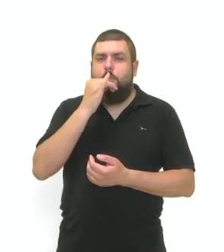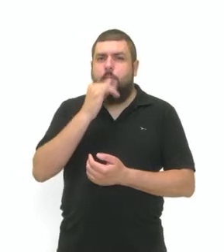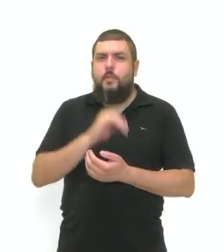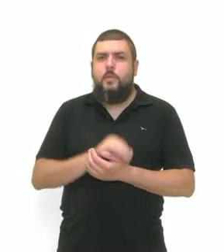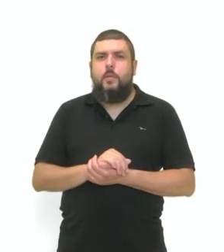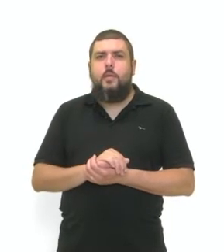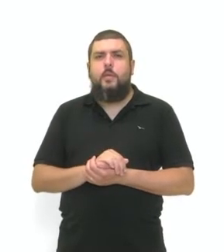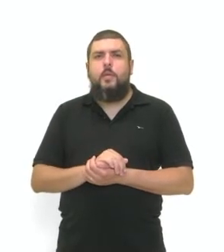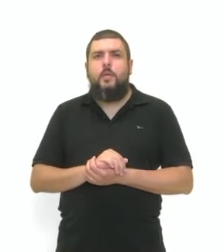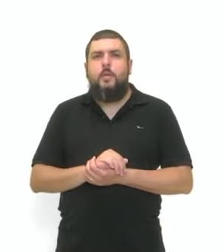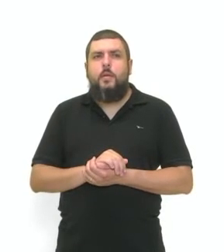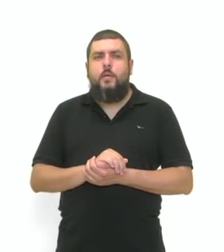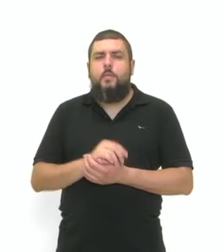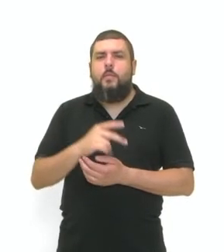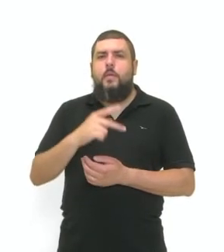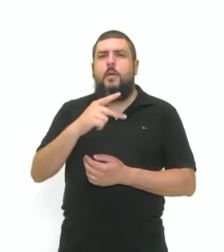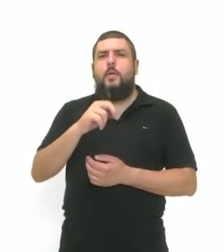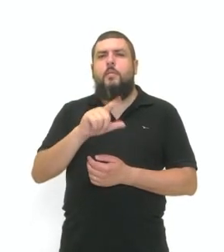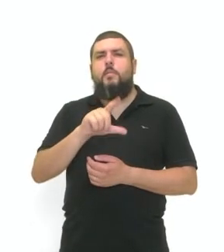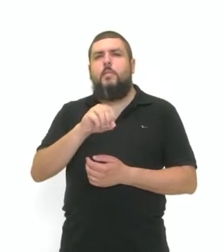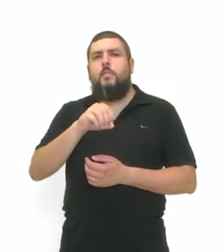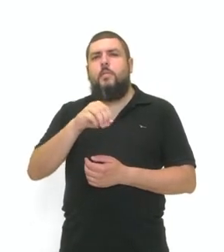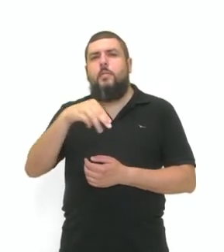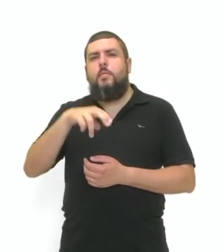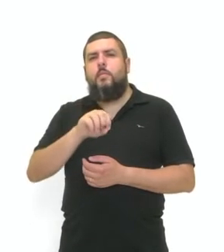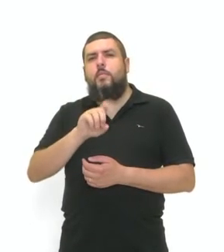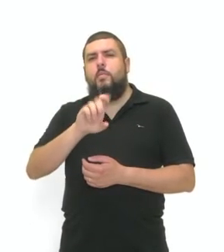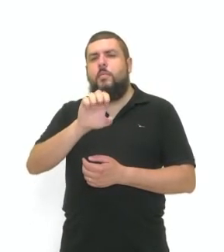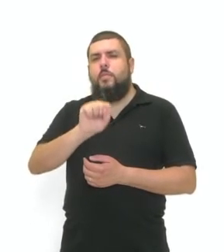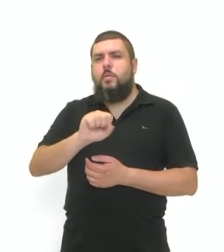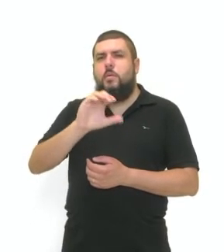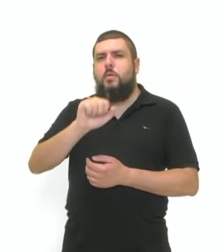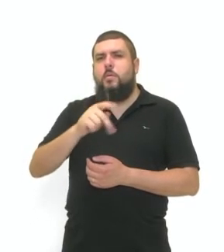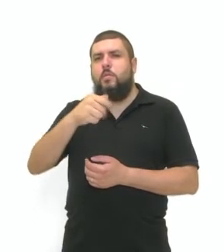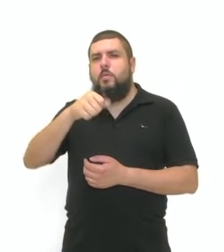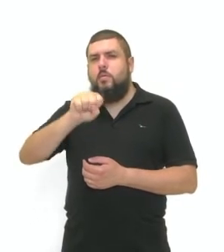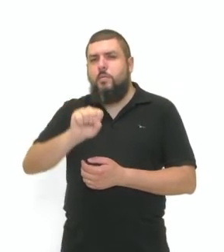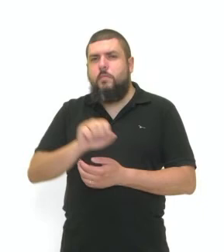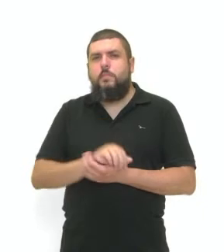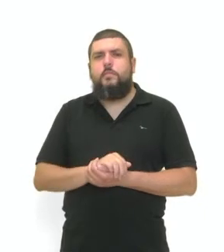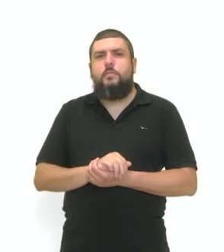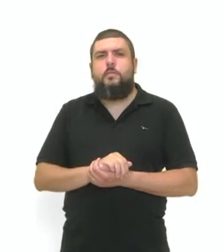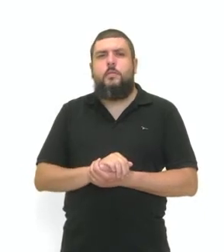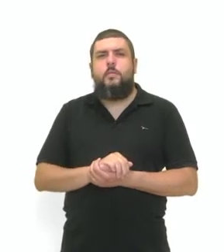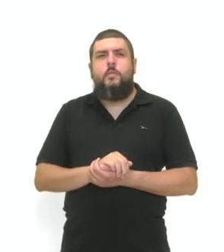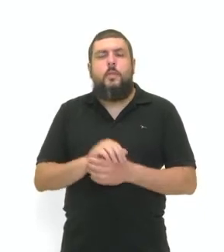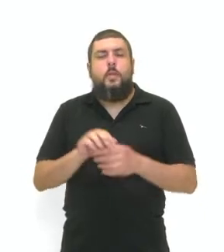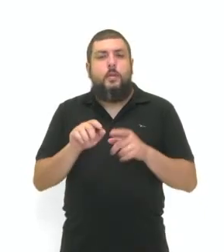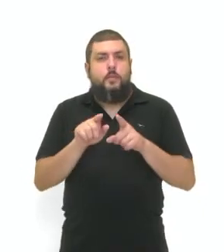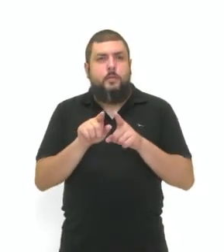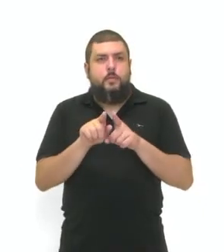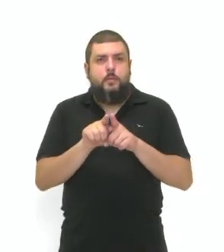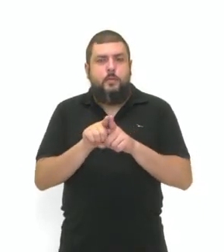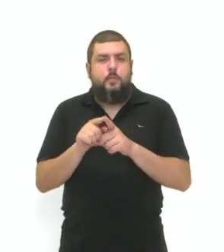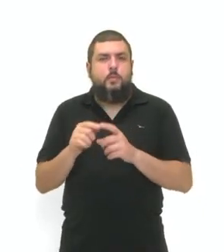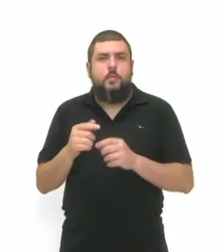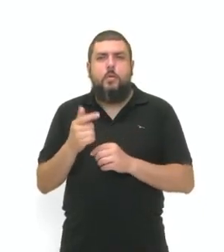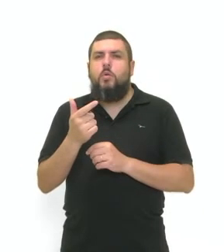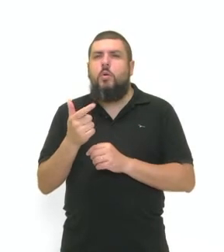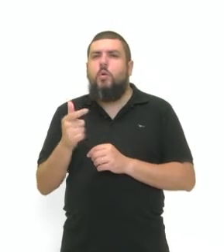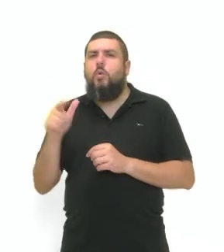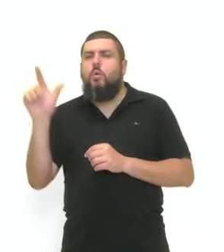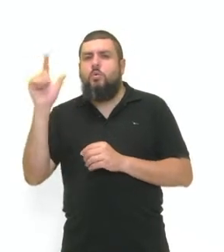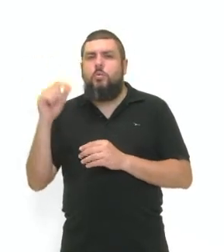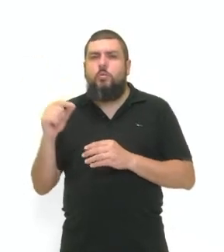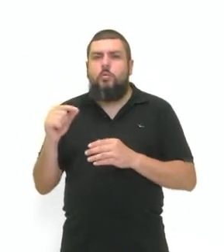Paulo Mendes Campos, né? Depois, no outro trecho aqui, ó, ele já fala, por exemplo, de outros